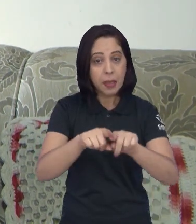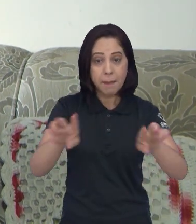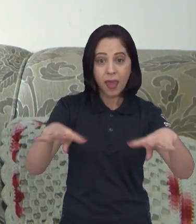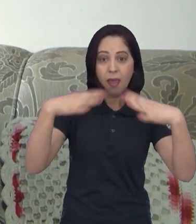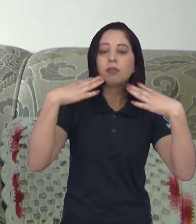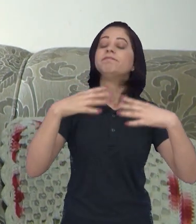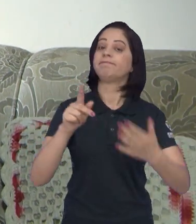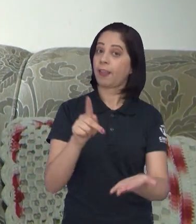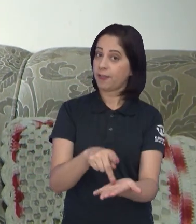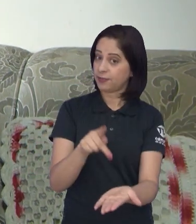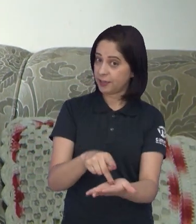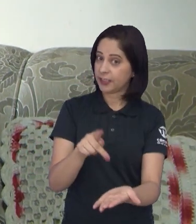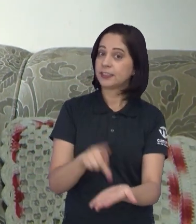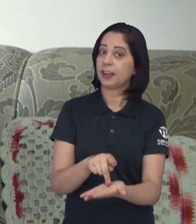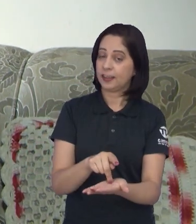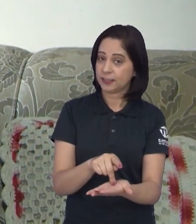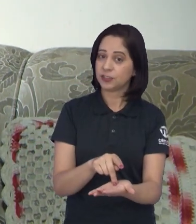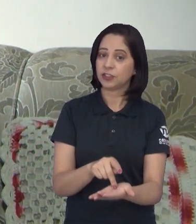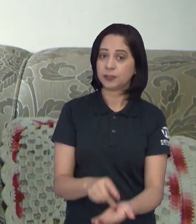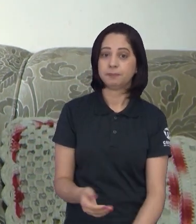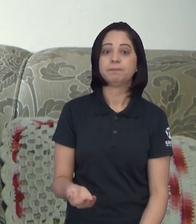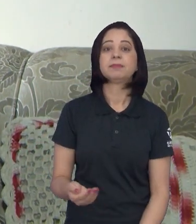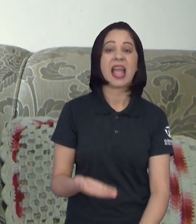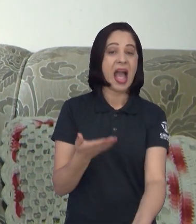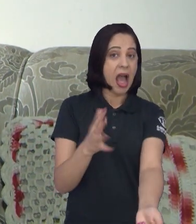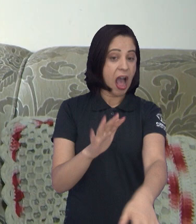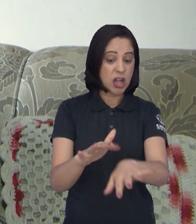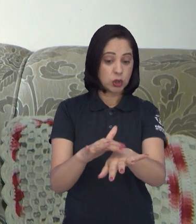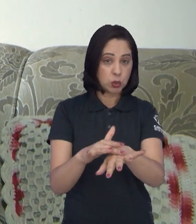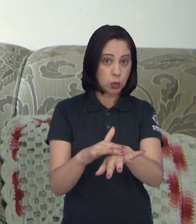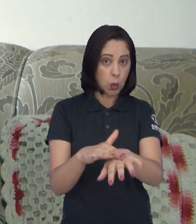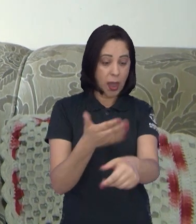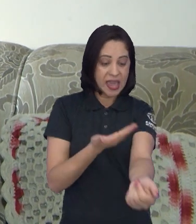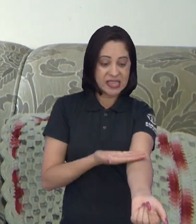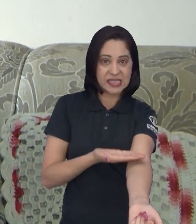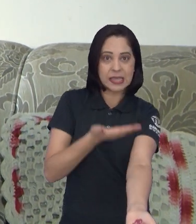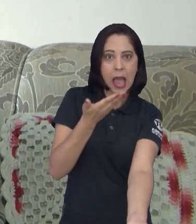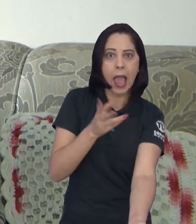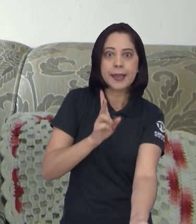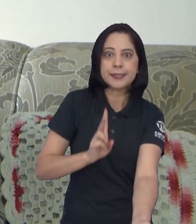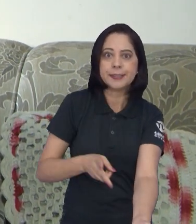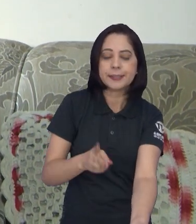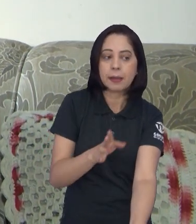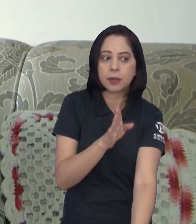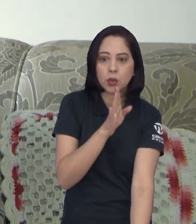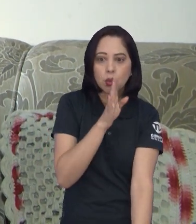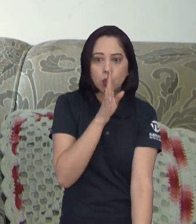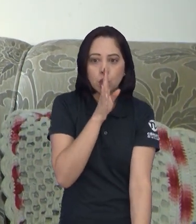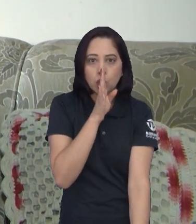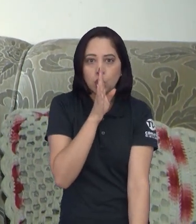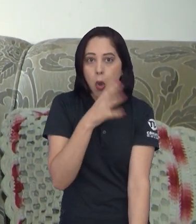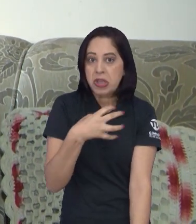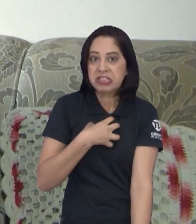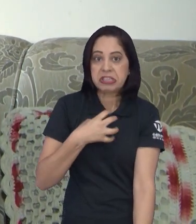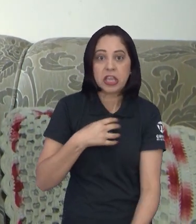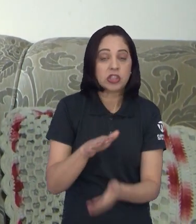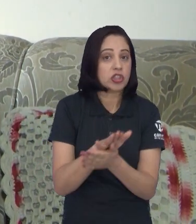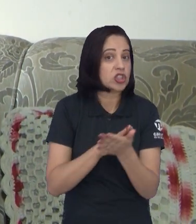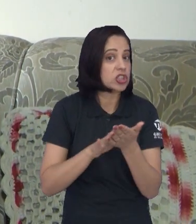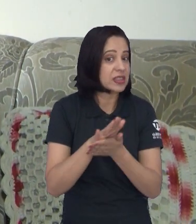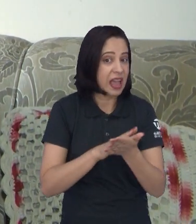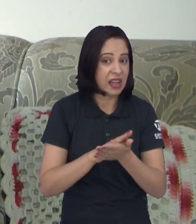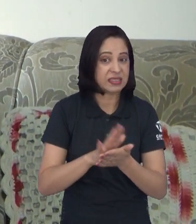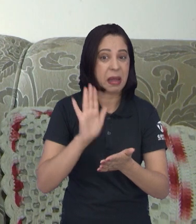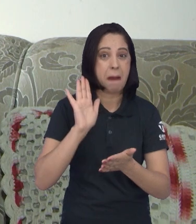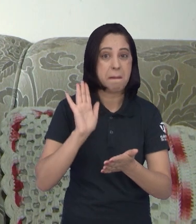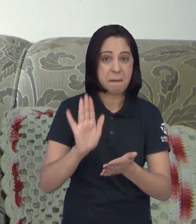pois é Gi foi que você comentou aí a hipertensão é uma doença silenciosa e os sintomas geralmente aparecem